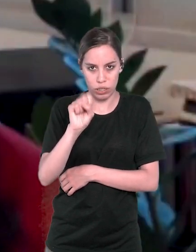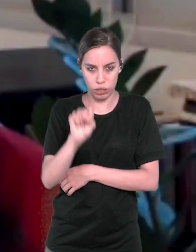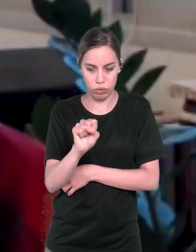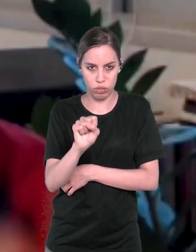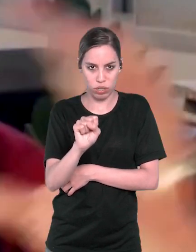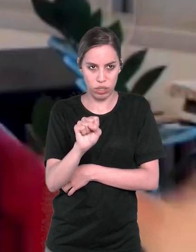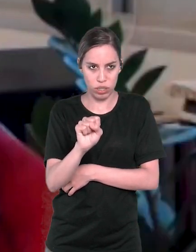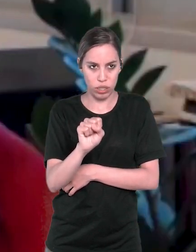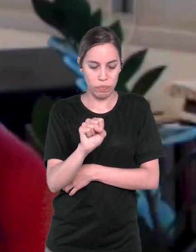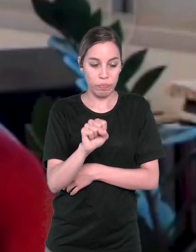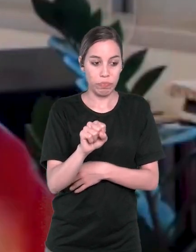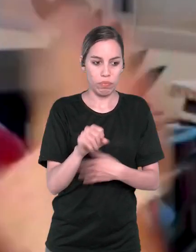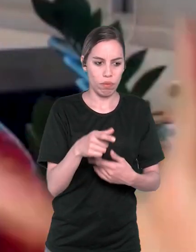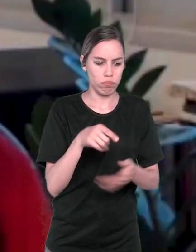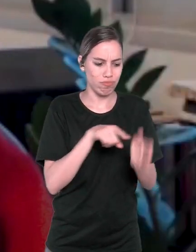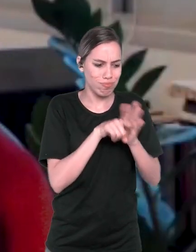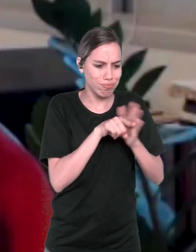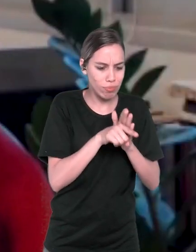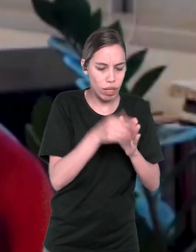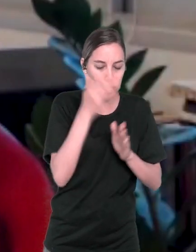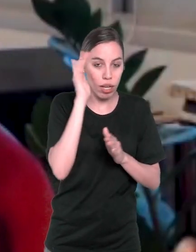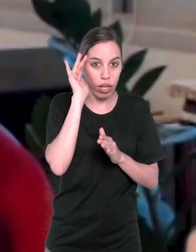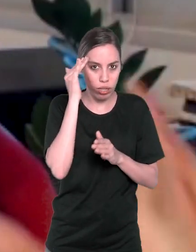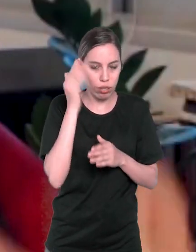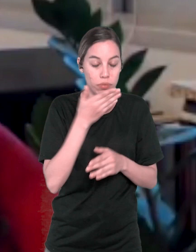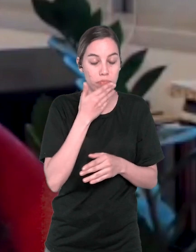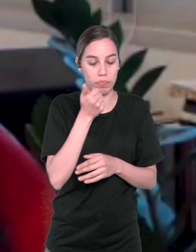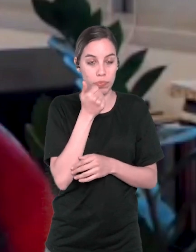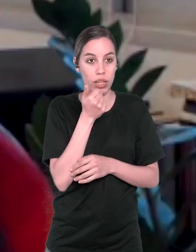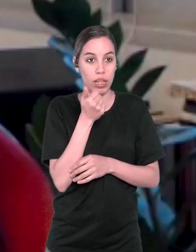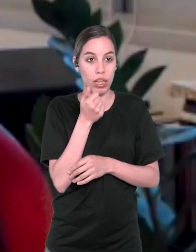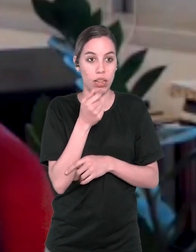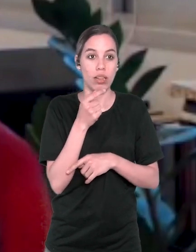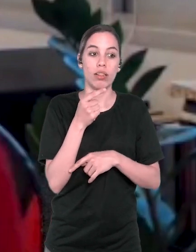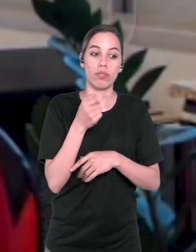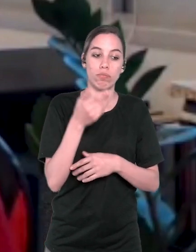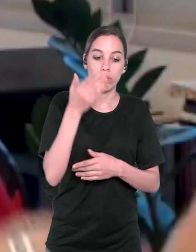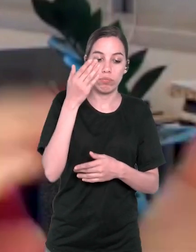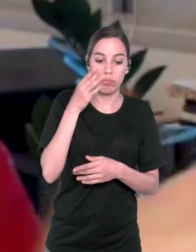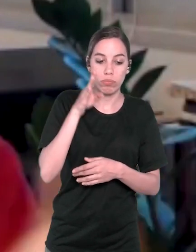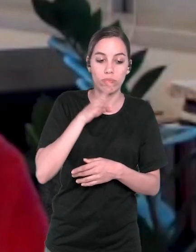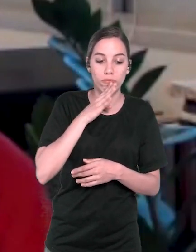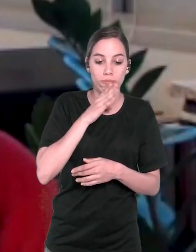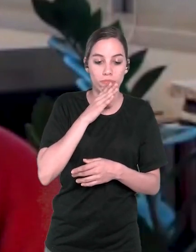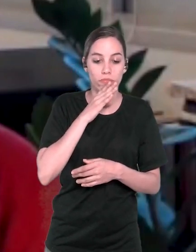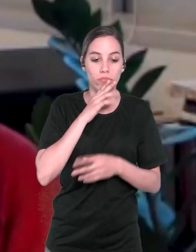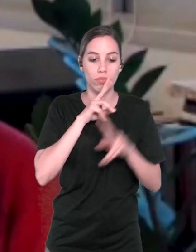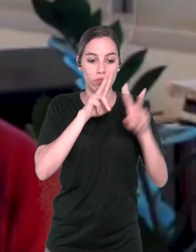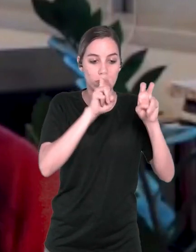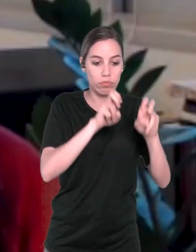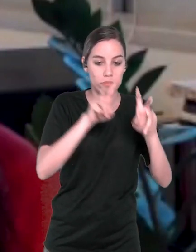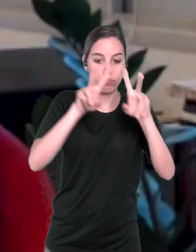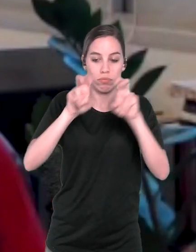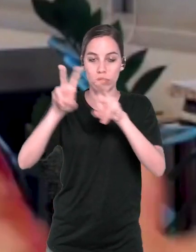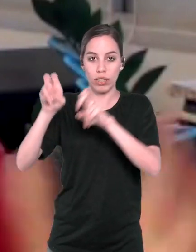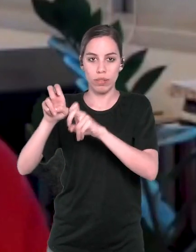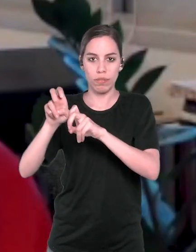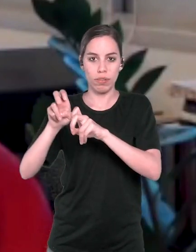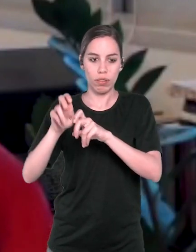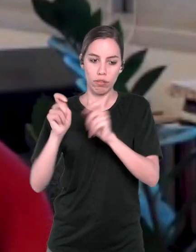verbetes, das séries, quer dizer, tudo isso propiciou a minha entrada nesse mundo,